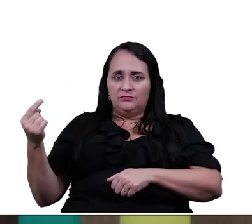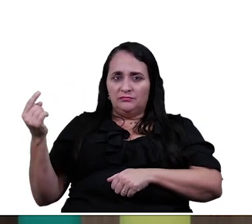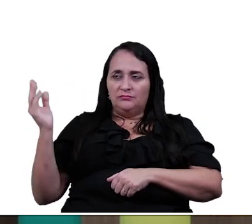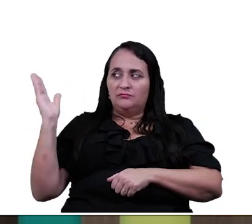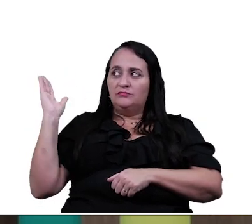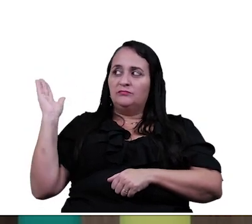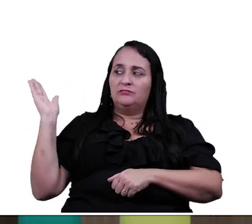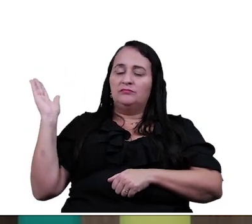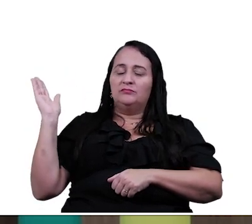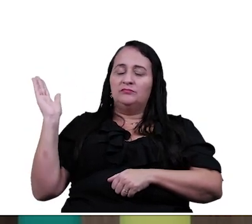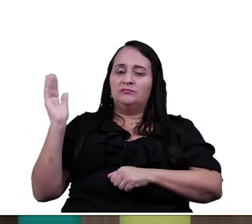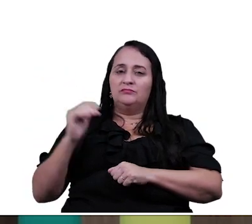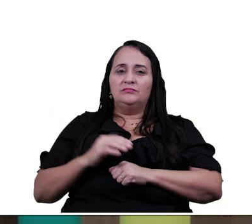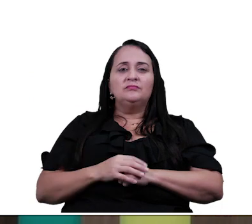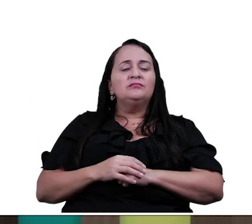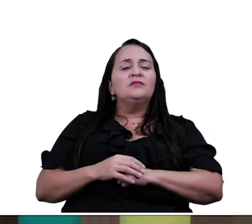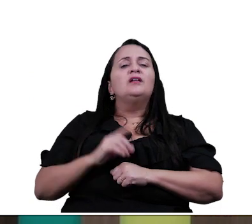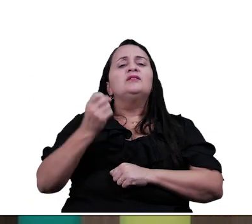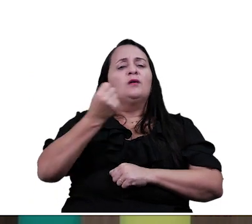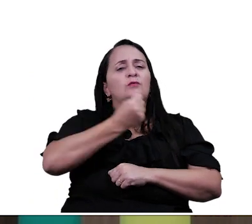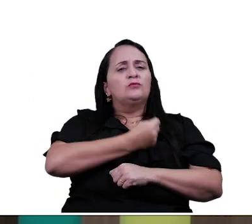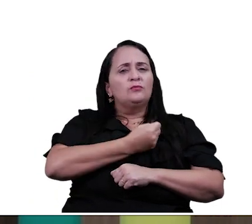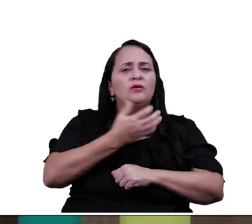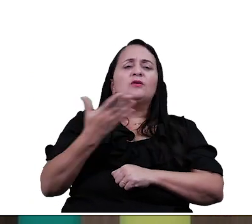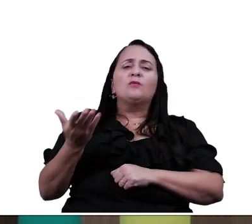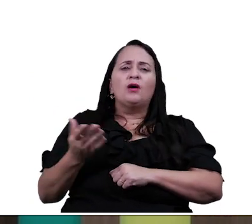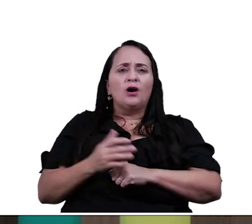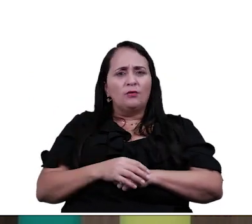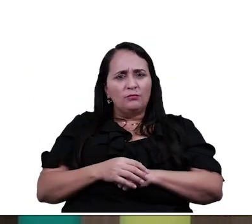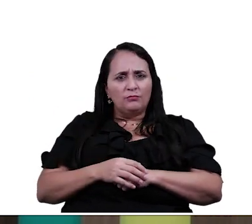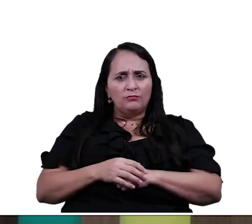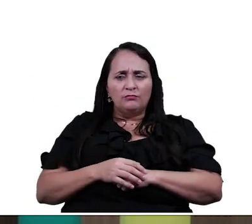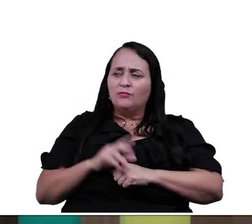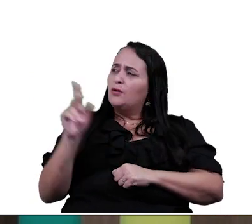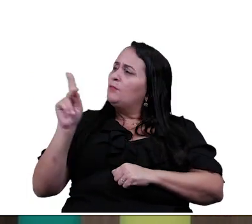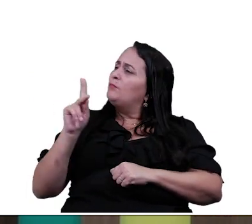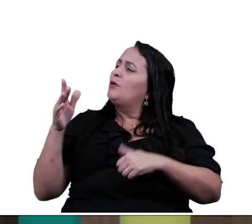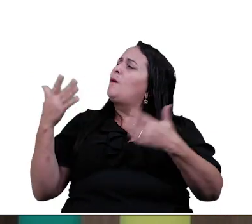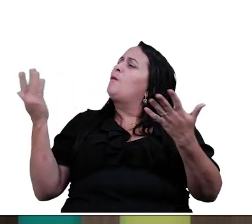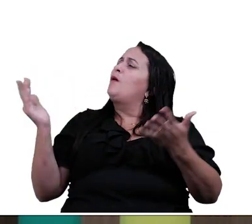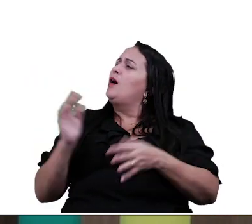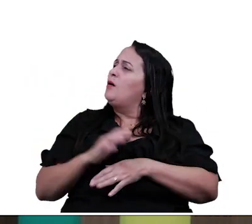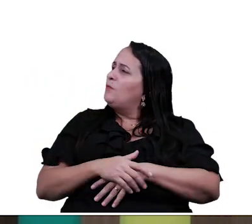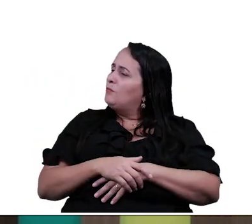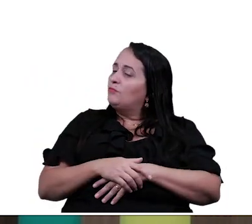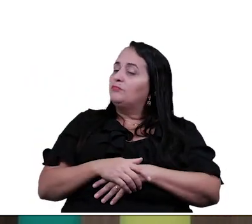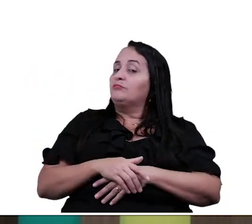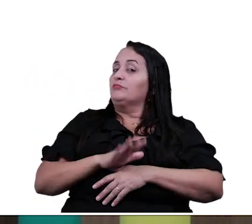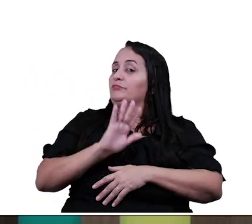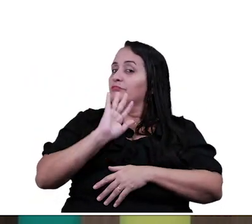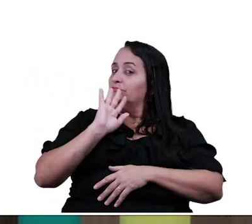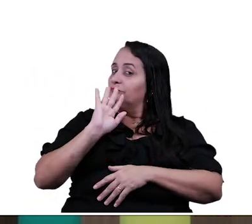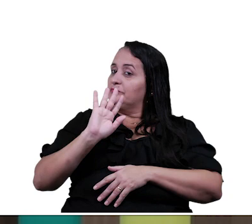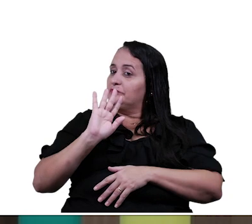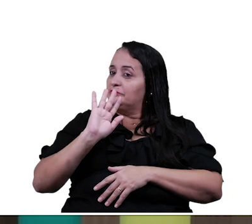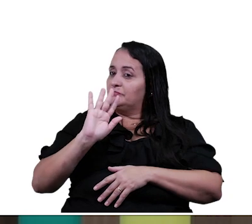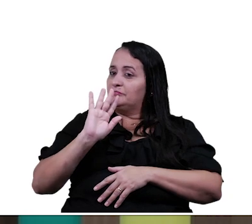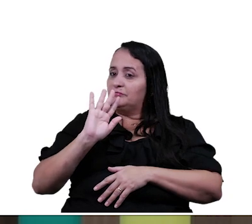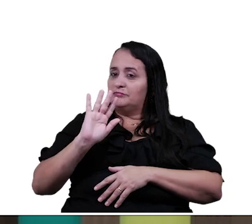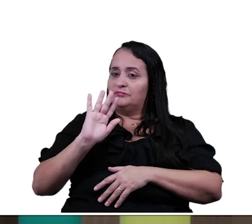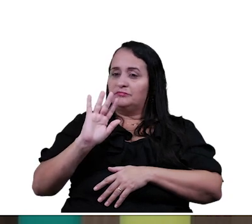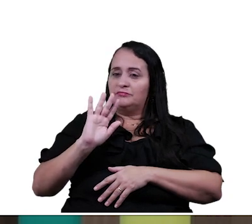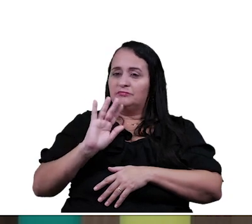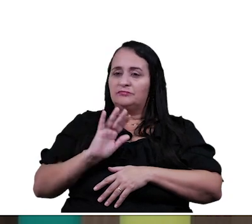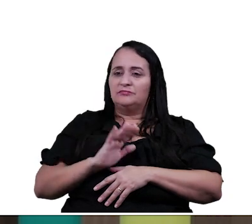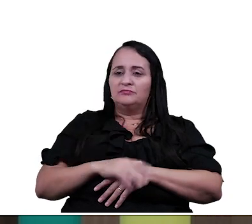Então, ela vai ficar aqui. Então, que número vai ser esse para o Michele? Eu vou ter o número,